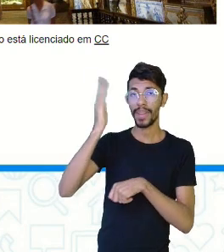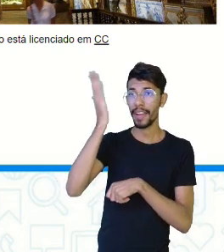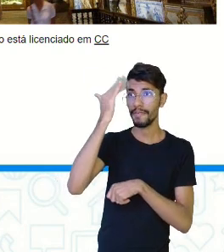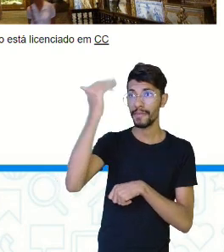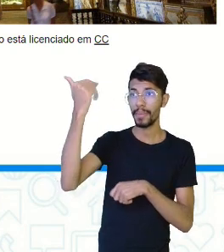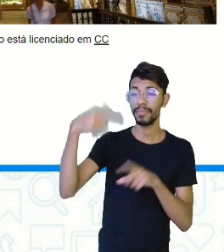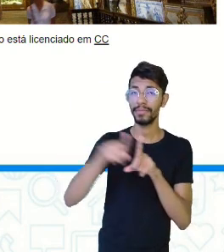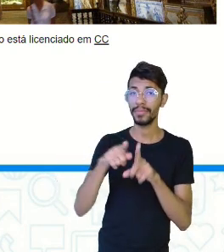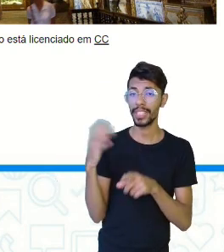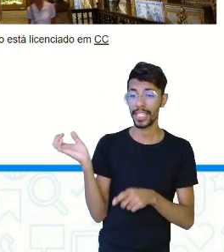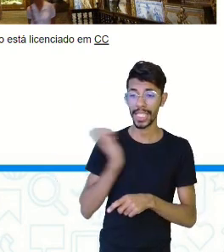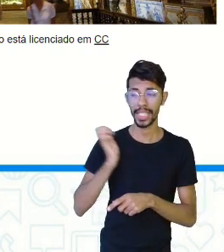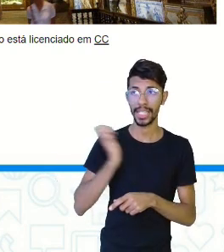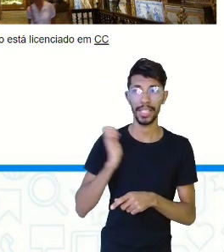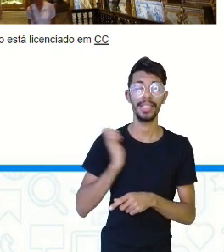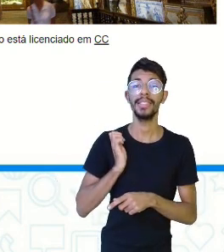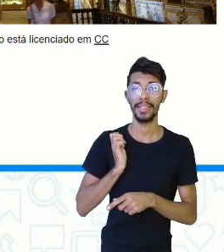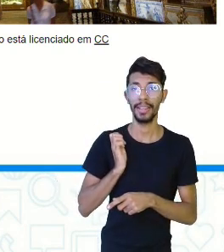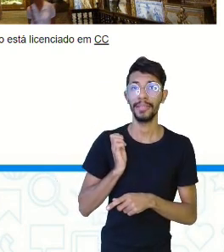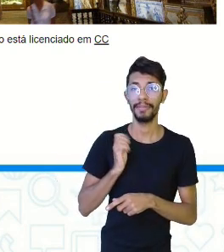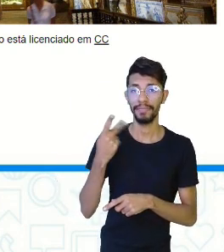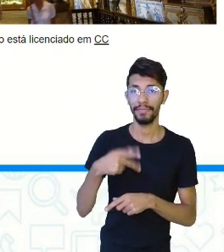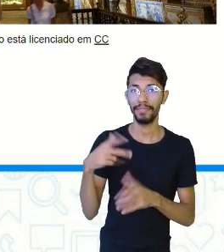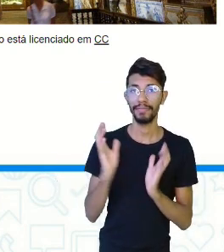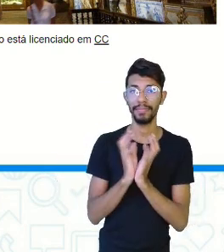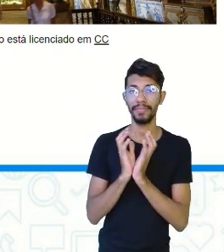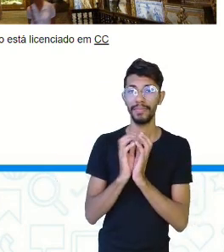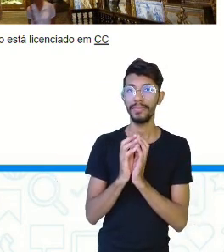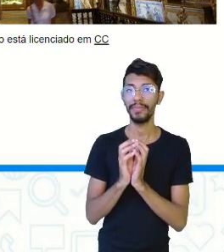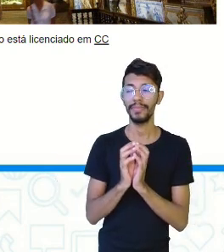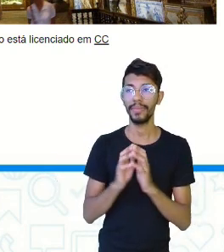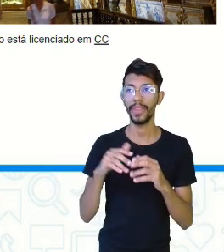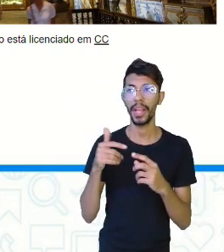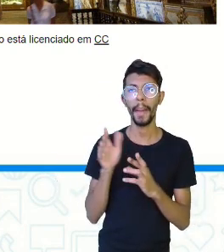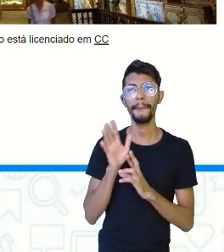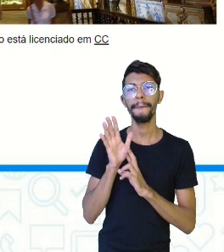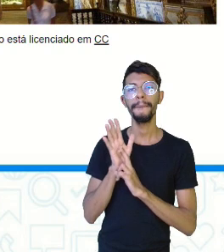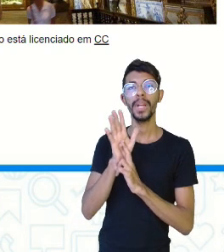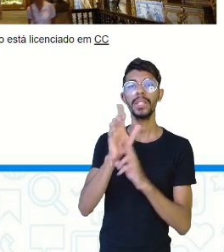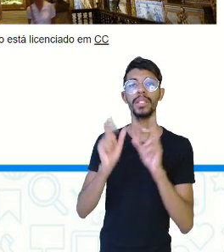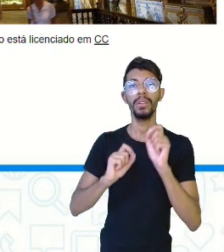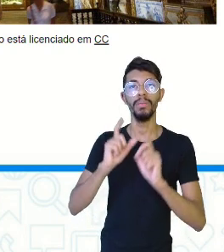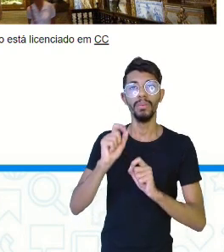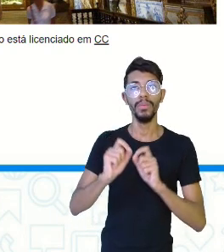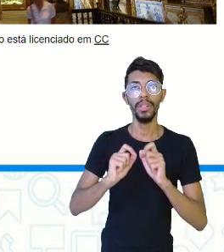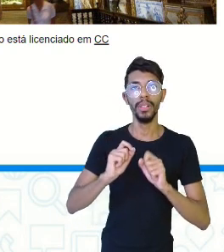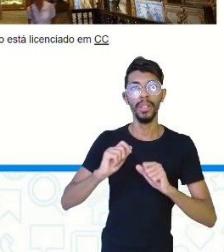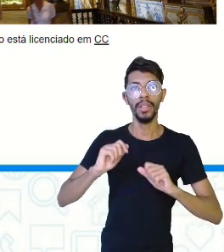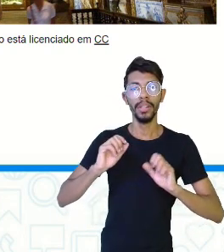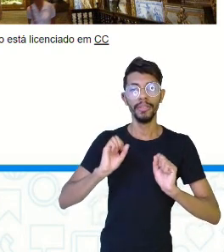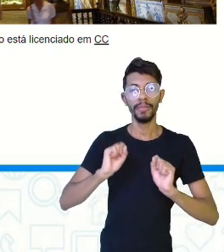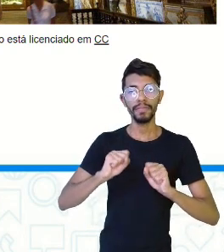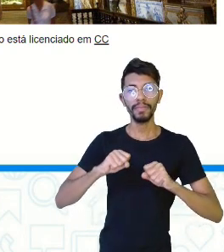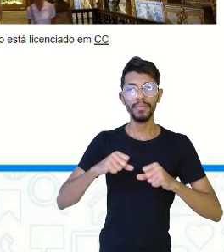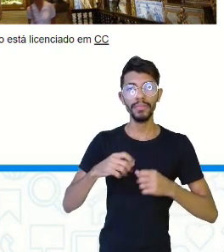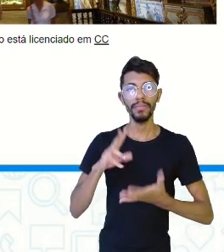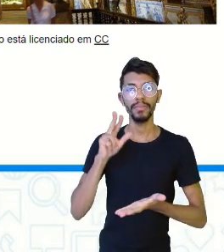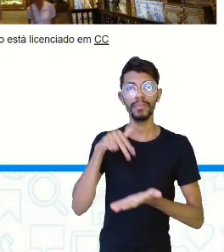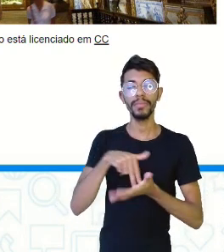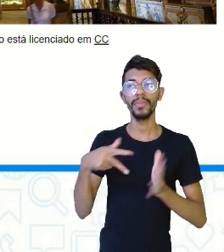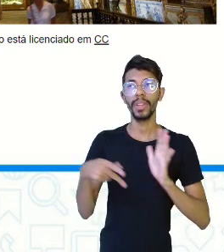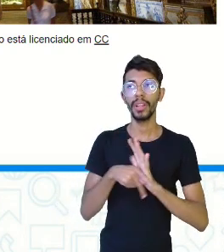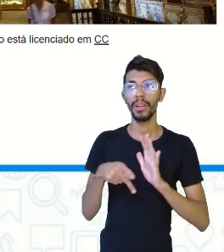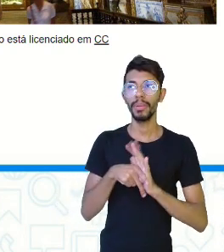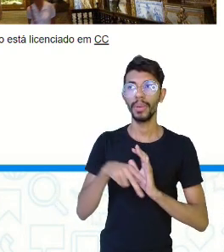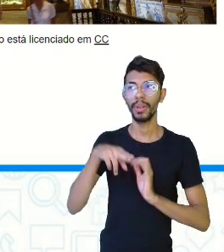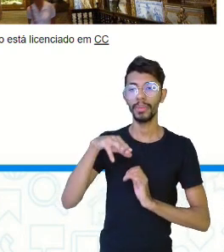é também chamada de Capela Dourada. Ela representa o empoderamento dos mascates da cidade do Recife. Eu não sei se vocês